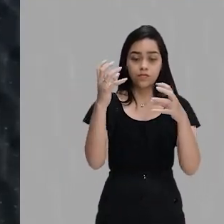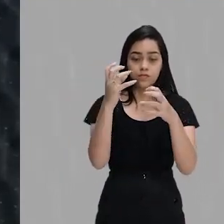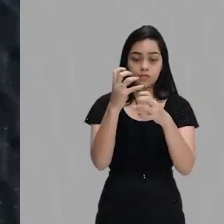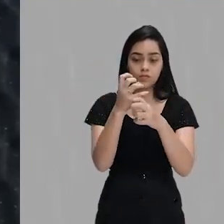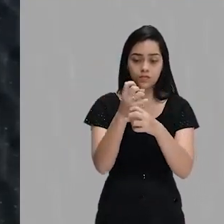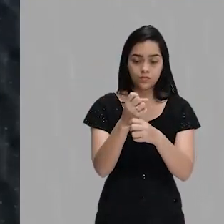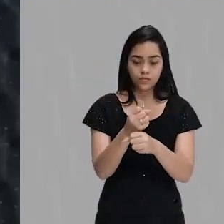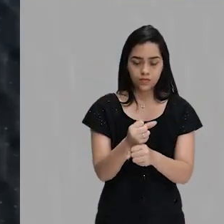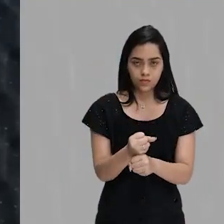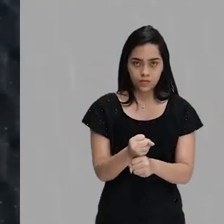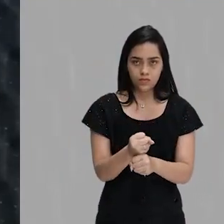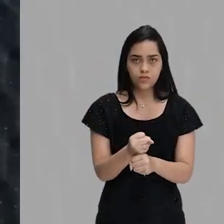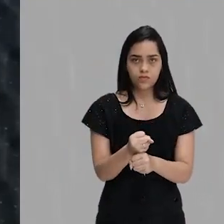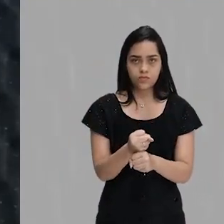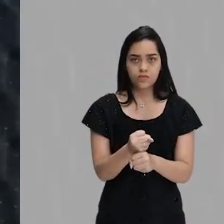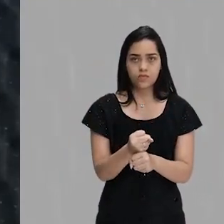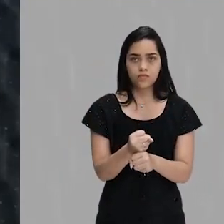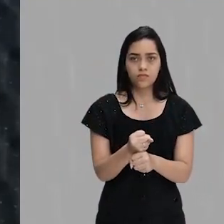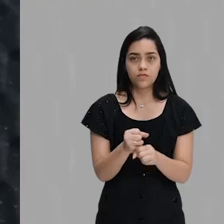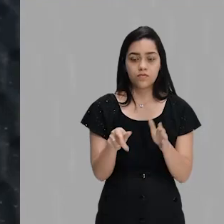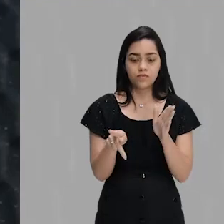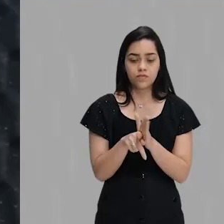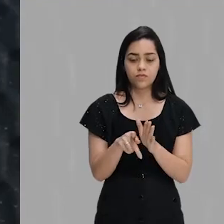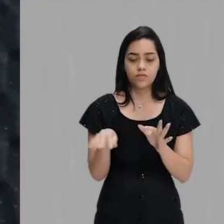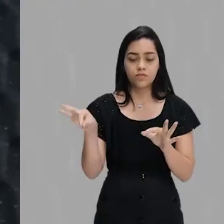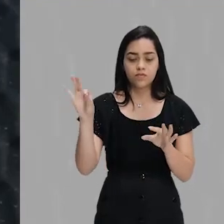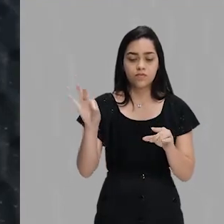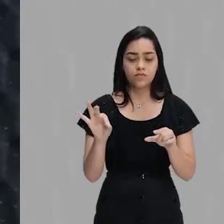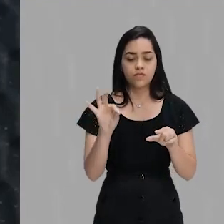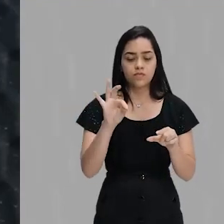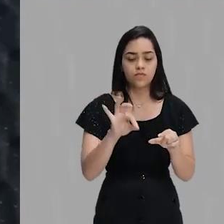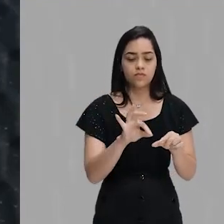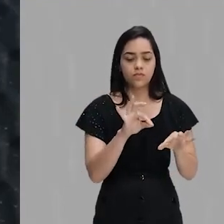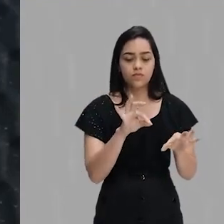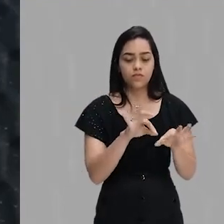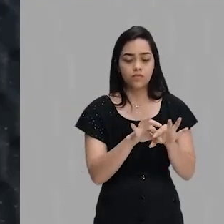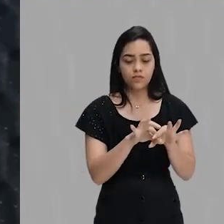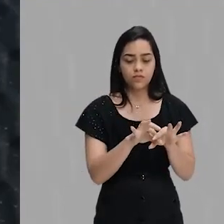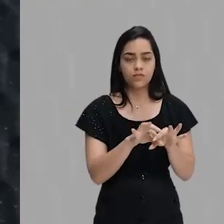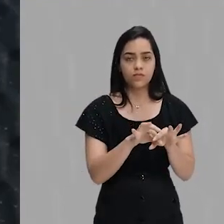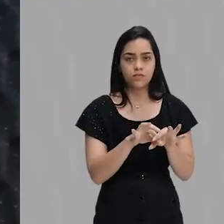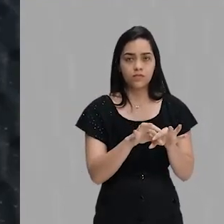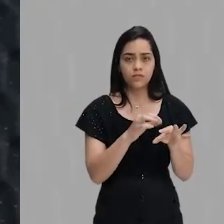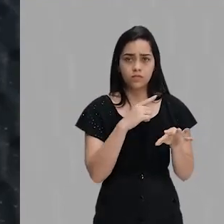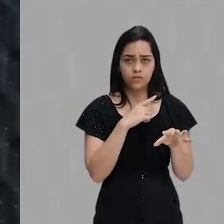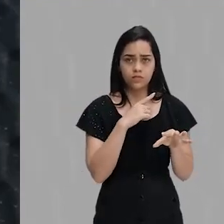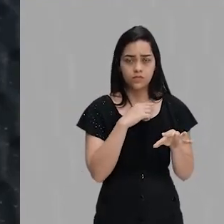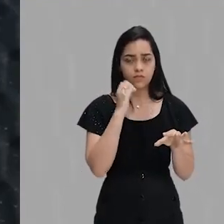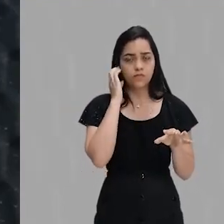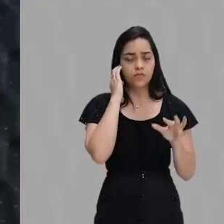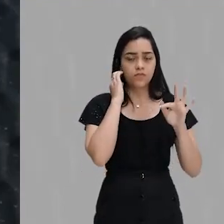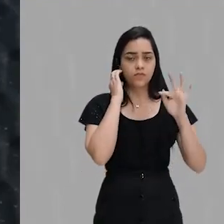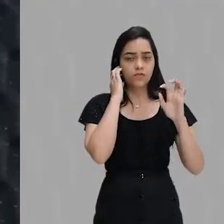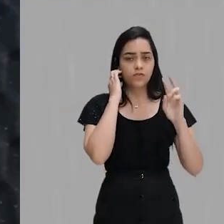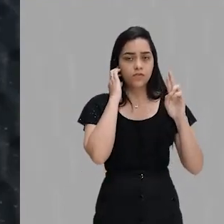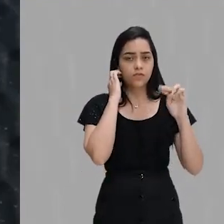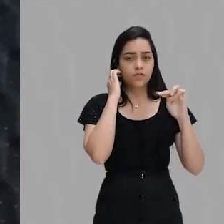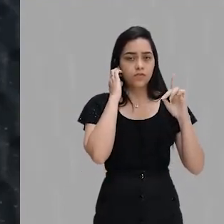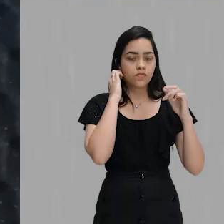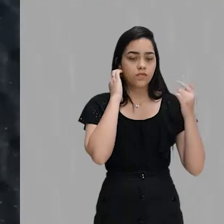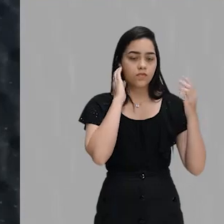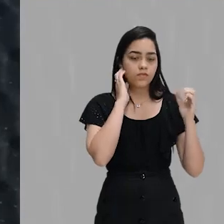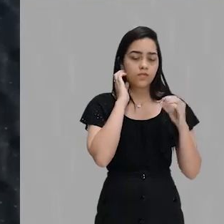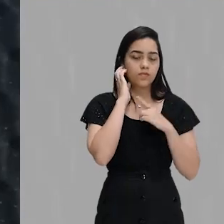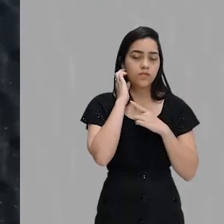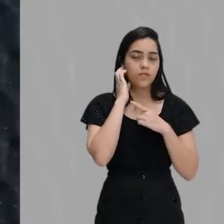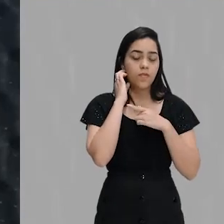no momento da fecundação e cada tipo de cromossomo formou um par. Então, no caso do ser humano,